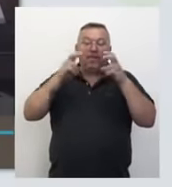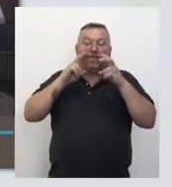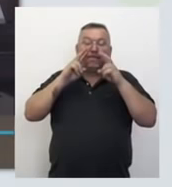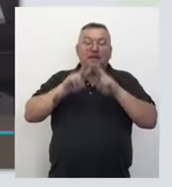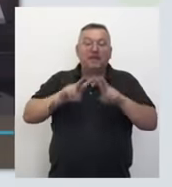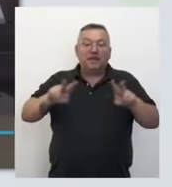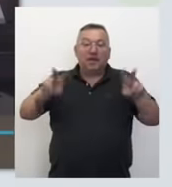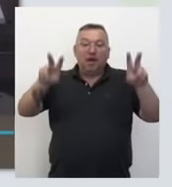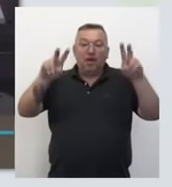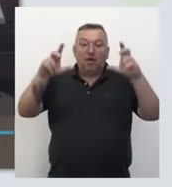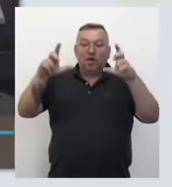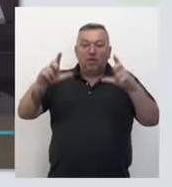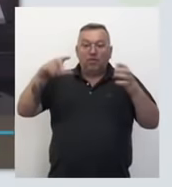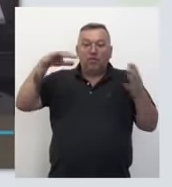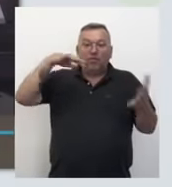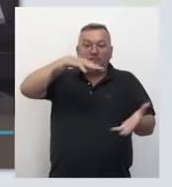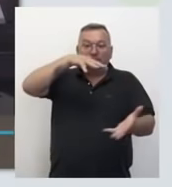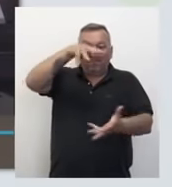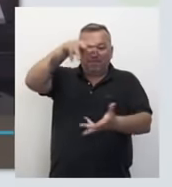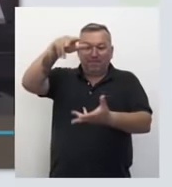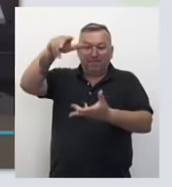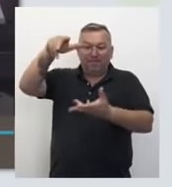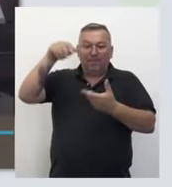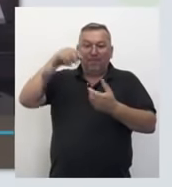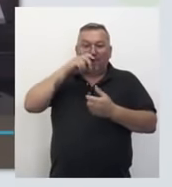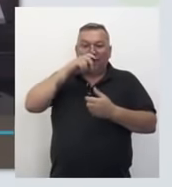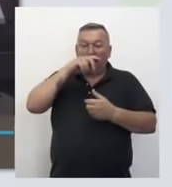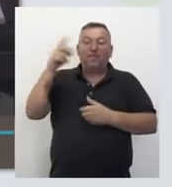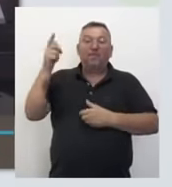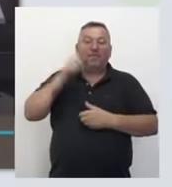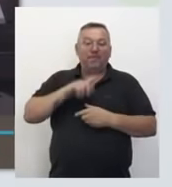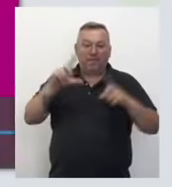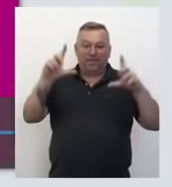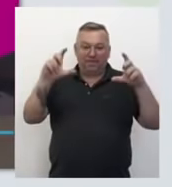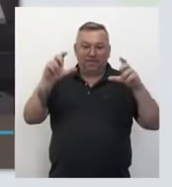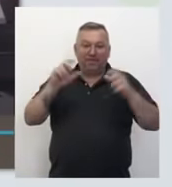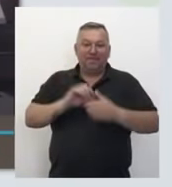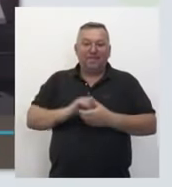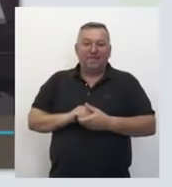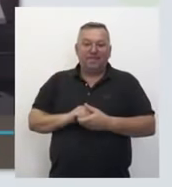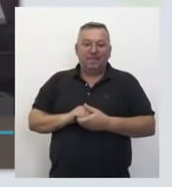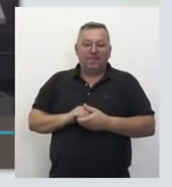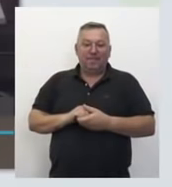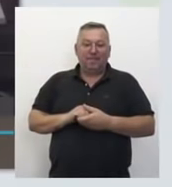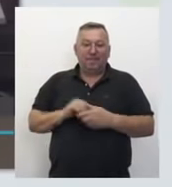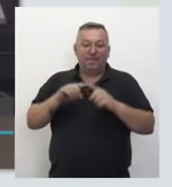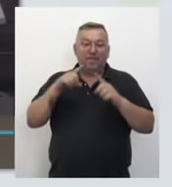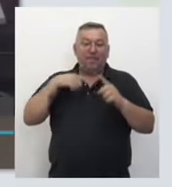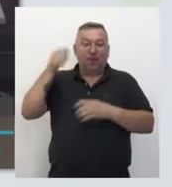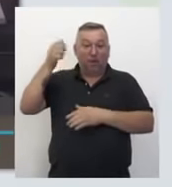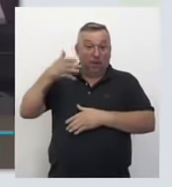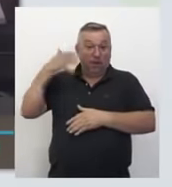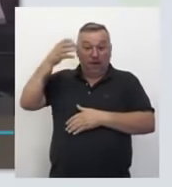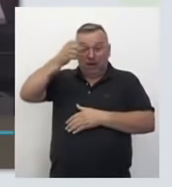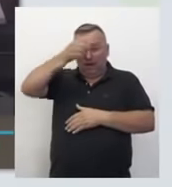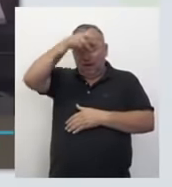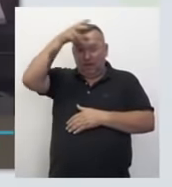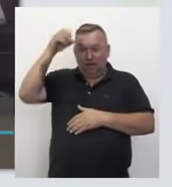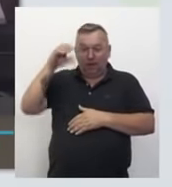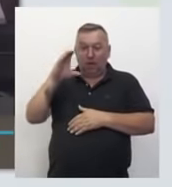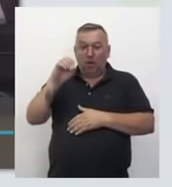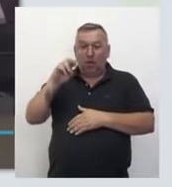da nossa localização no universo e conseguiu que a foto fosse tirada. Durante uma palestra pública na Universidade de Cornell